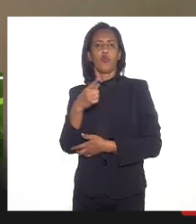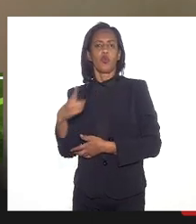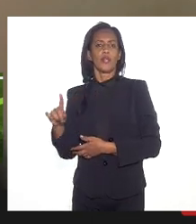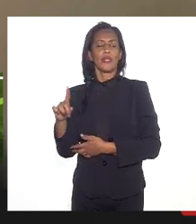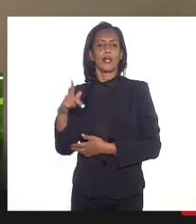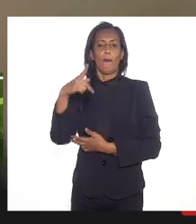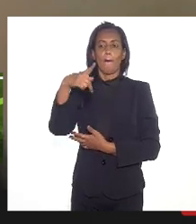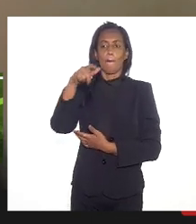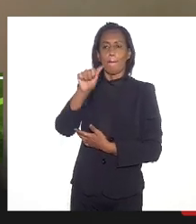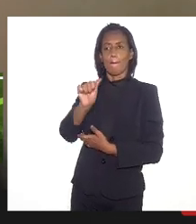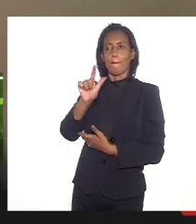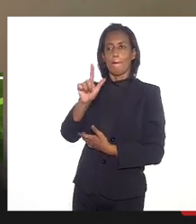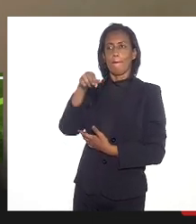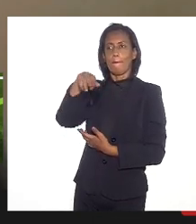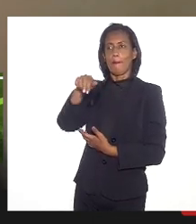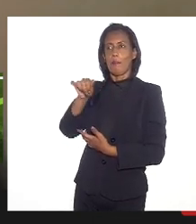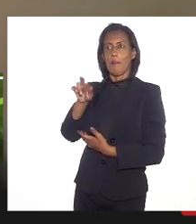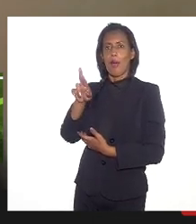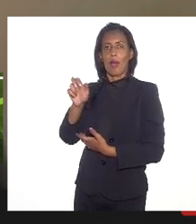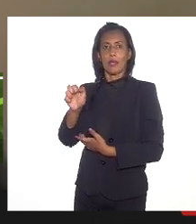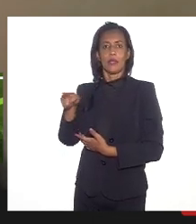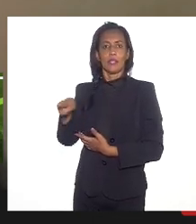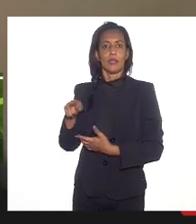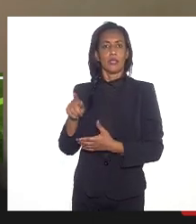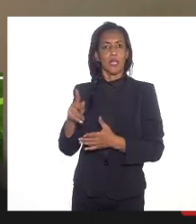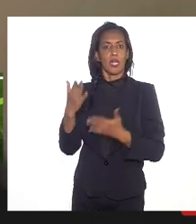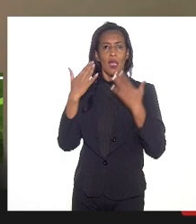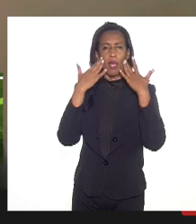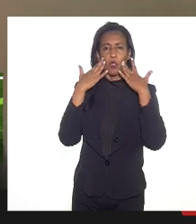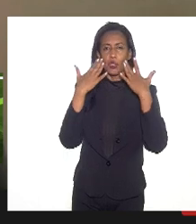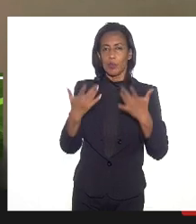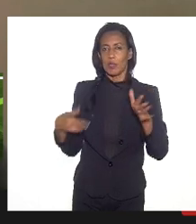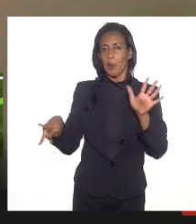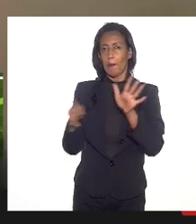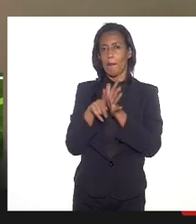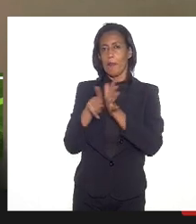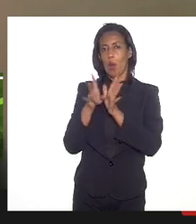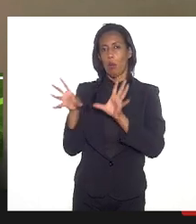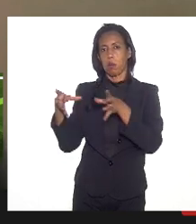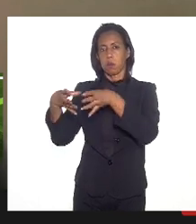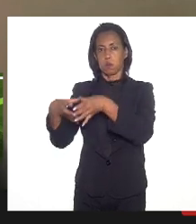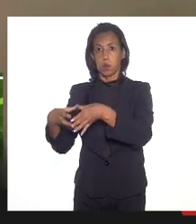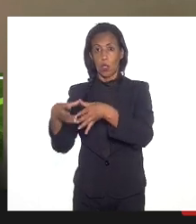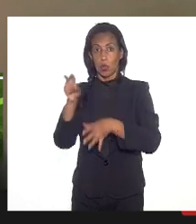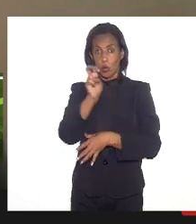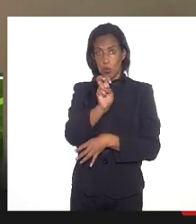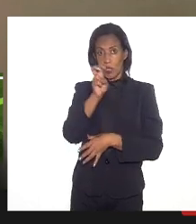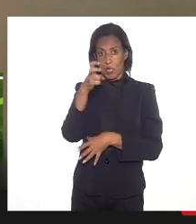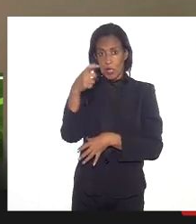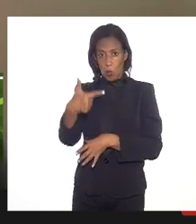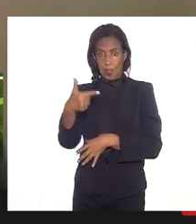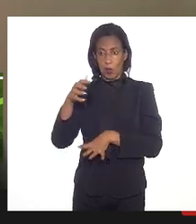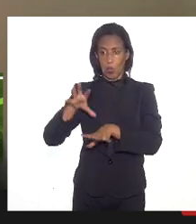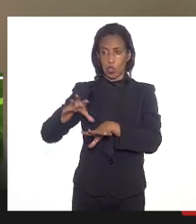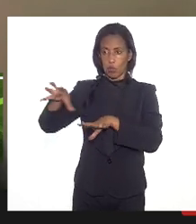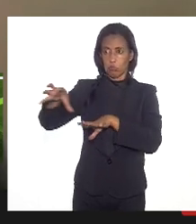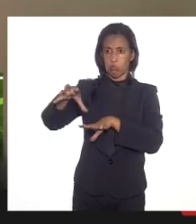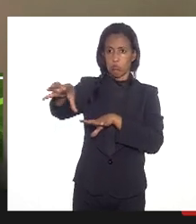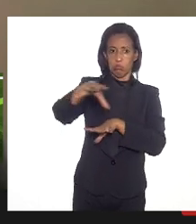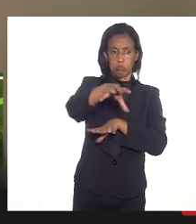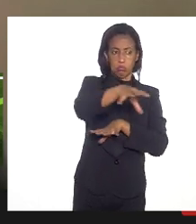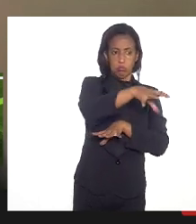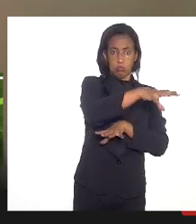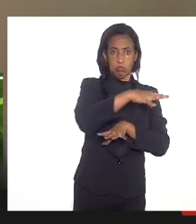Isso significa a expressiva população quilombola no Estado. Dos 52 territórios tradicionais, nós